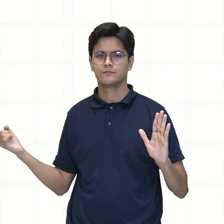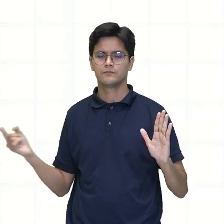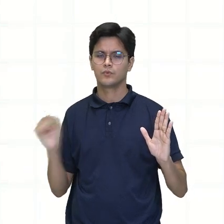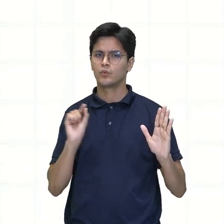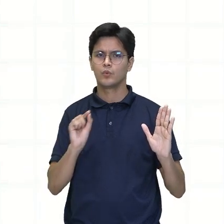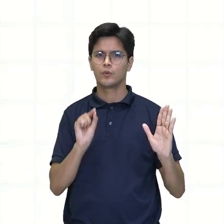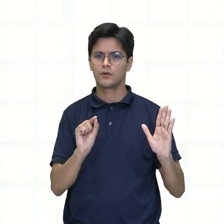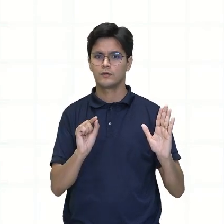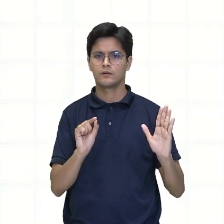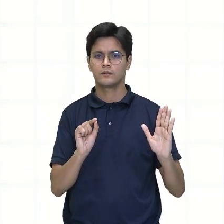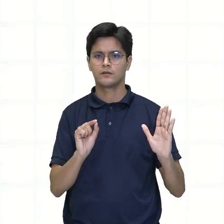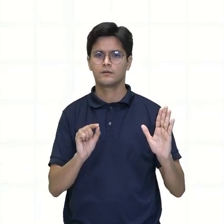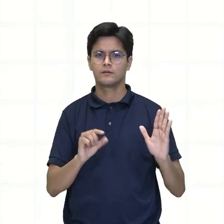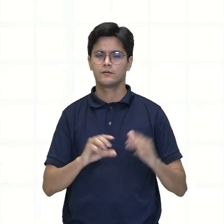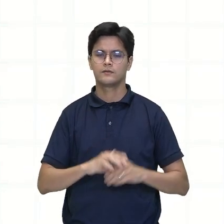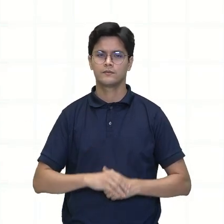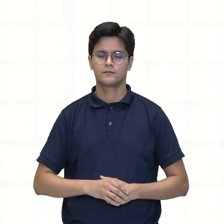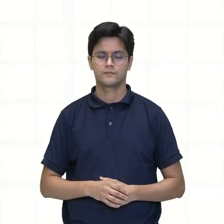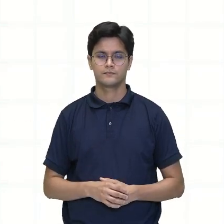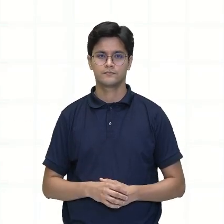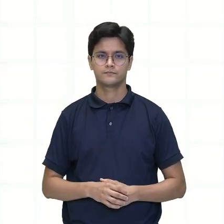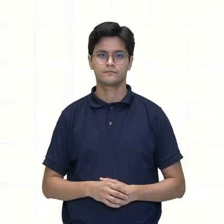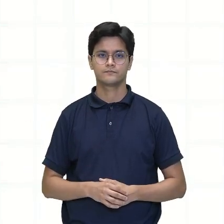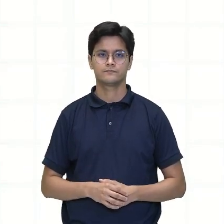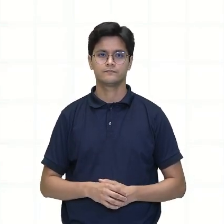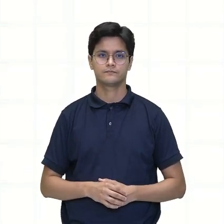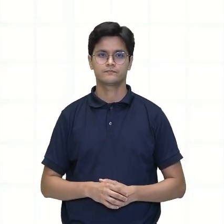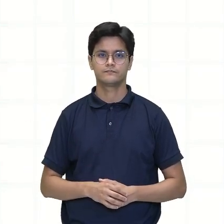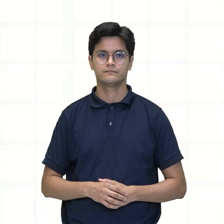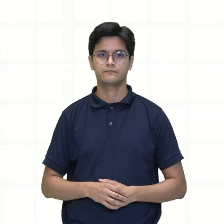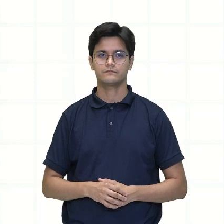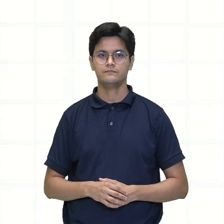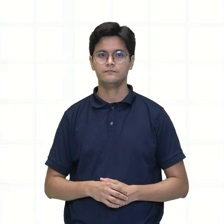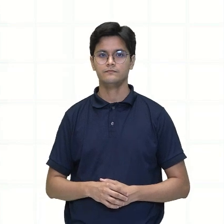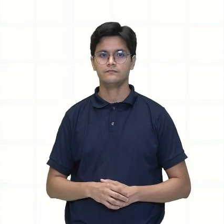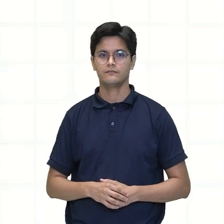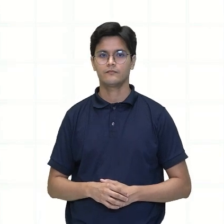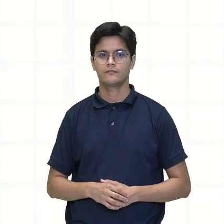Is sticking. Ó, colando, né?